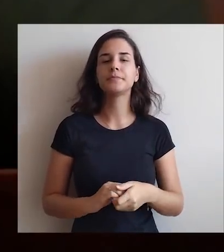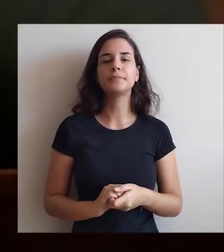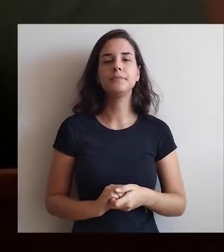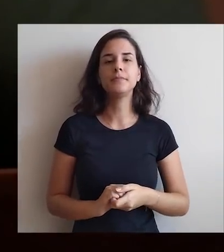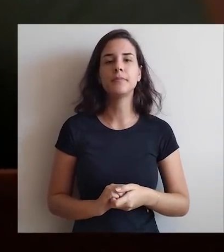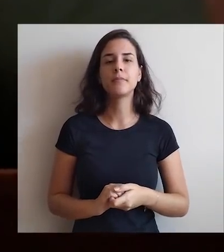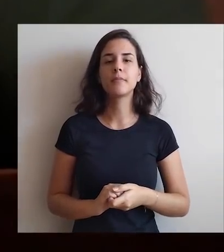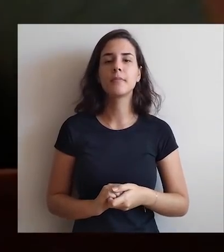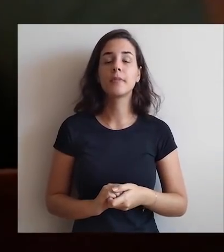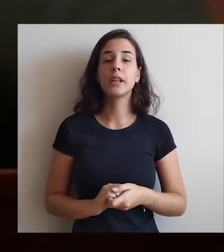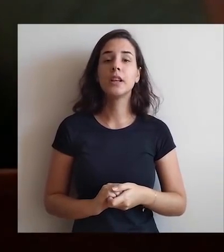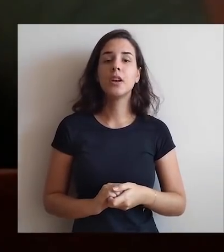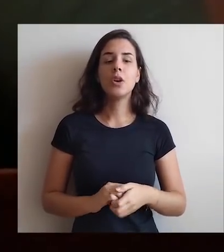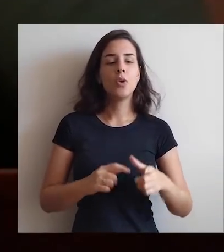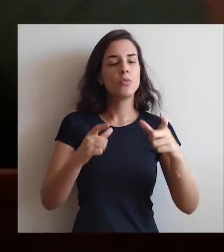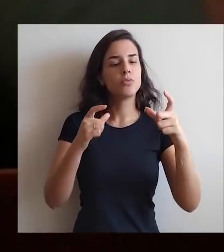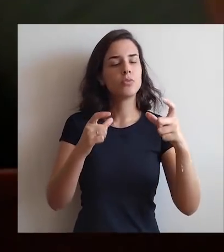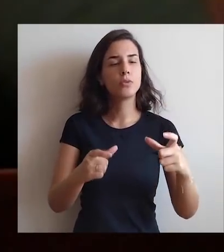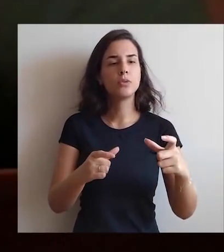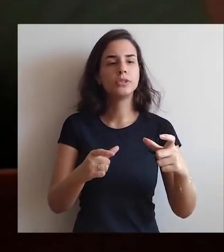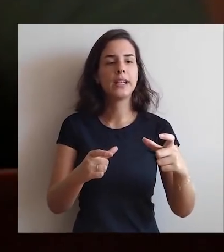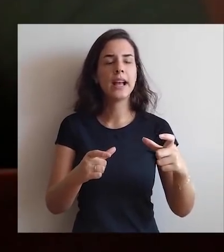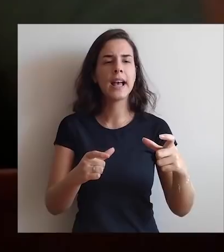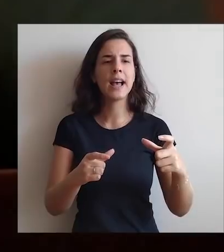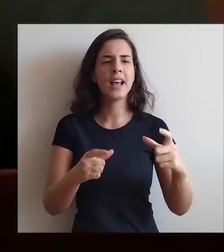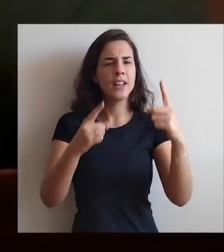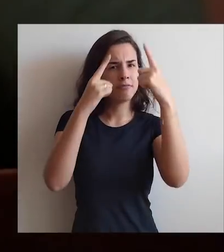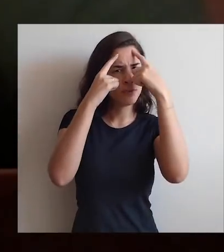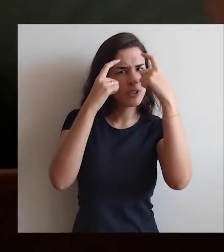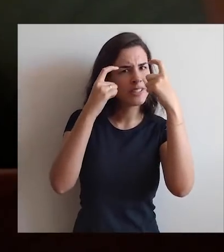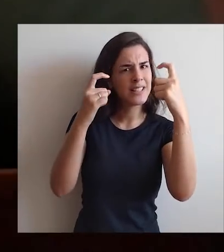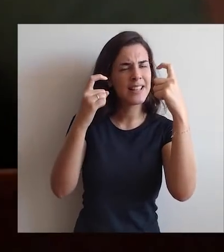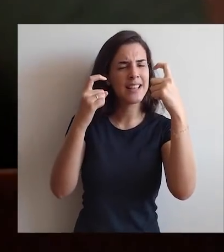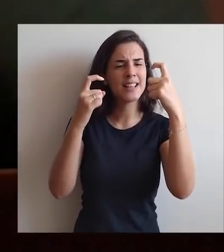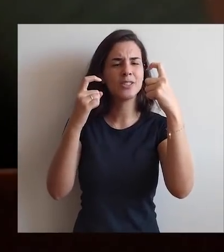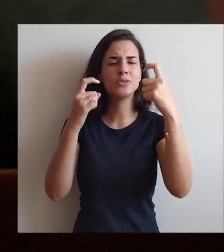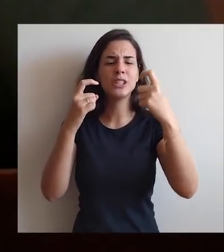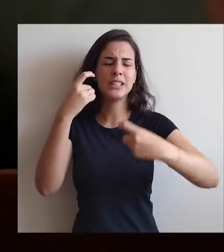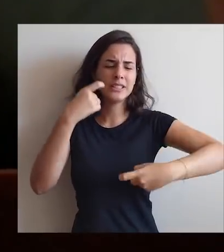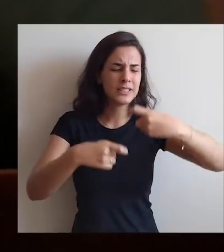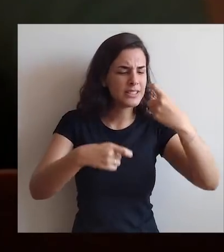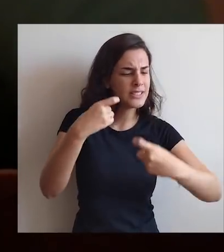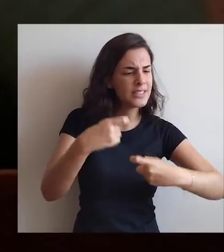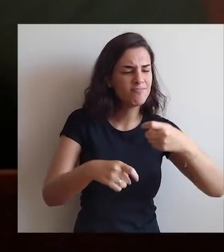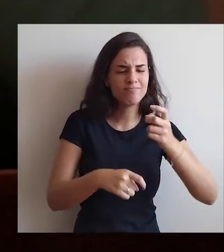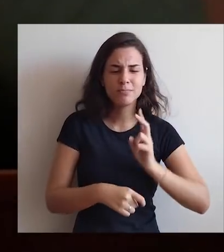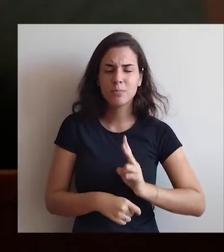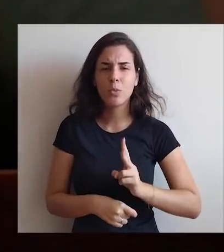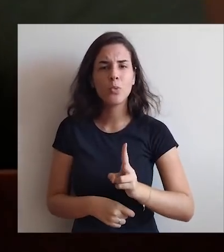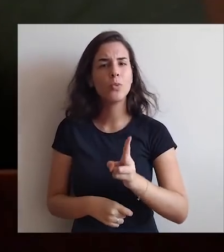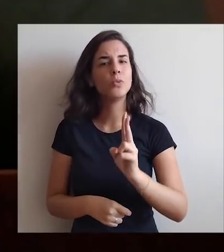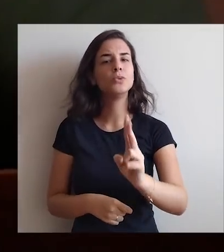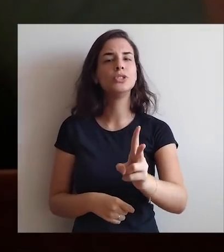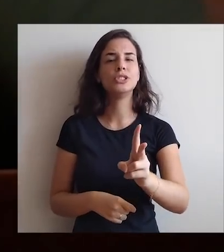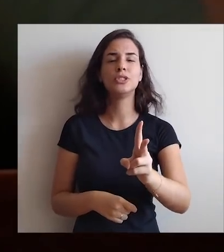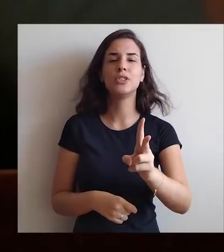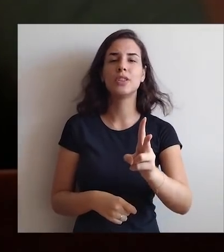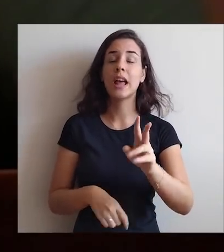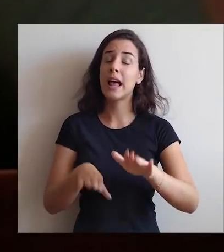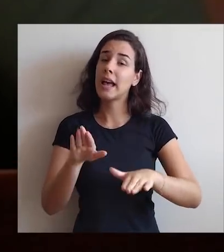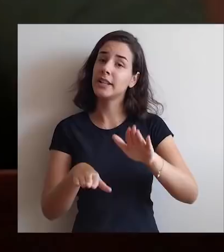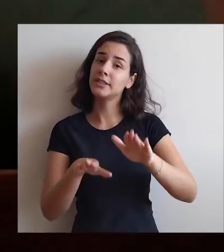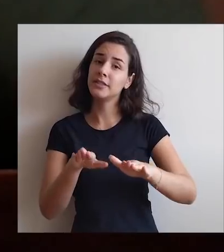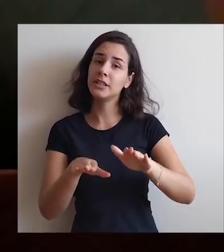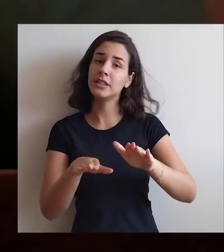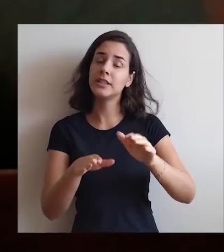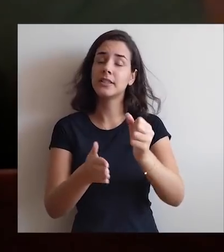nova nação islâmica naquele lugar. Uma região marcada por constantes conflitos e uma guerra civil